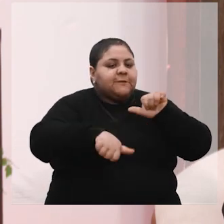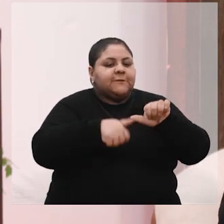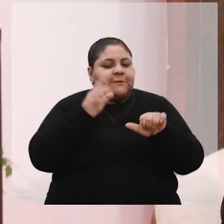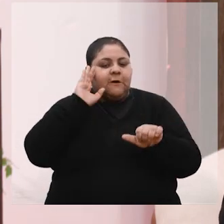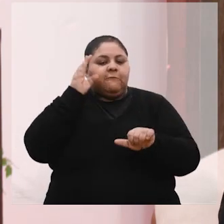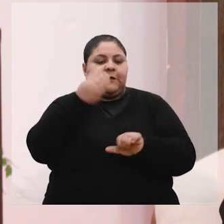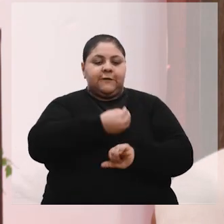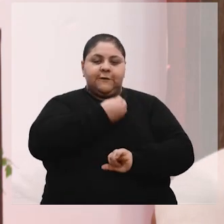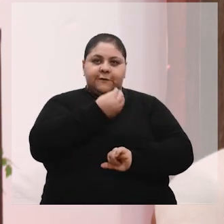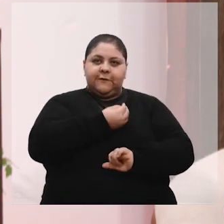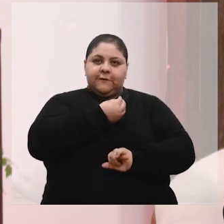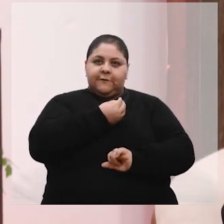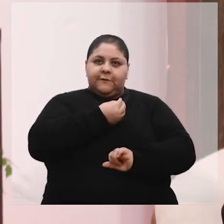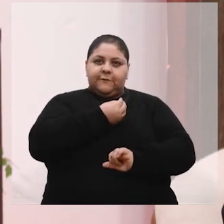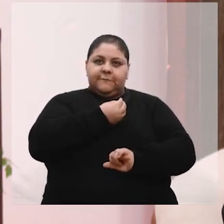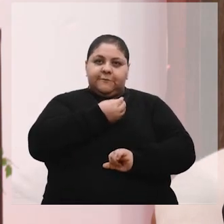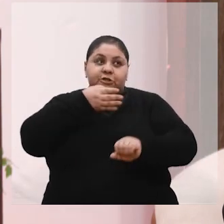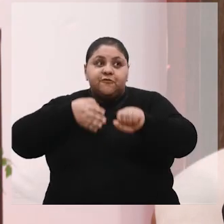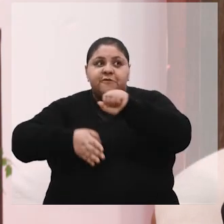vida quando a gente vai para o mundo.